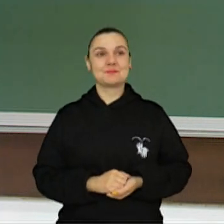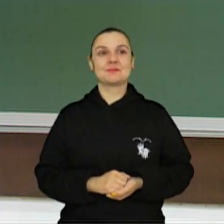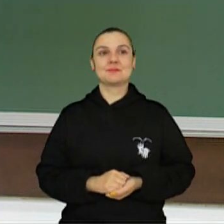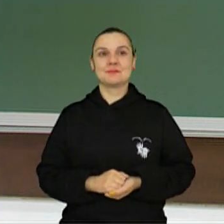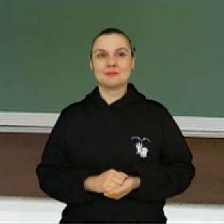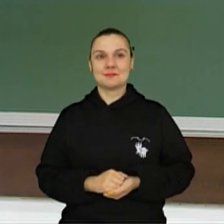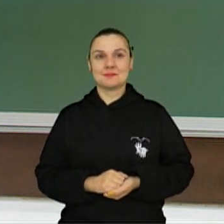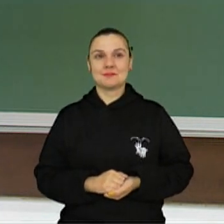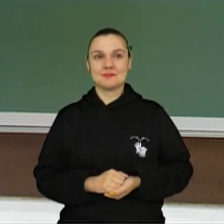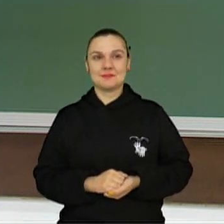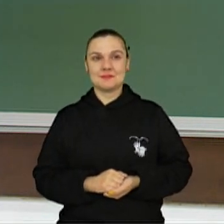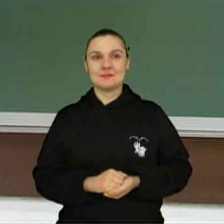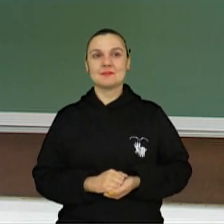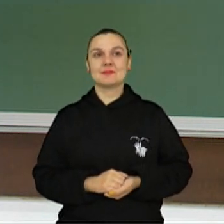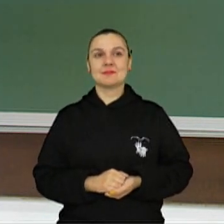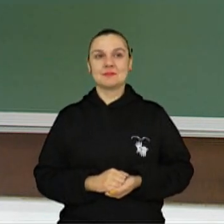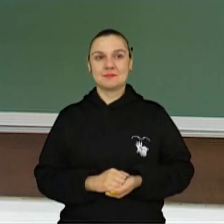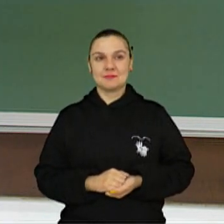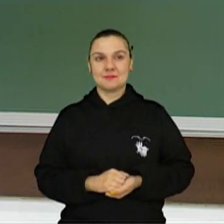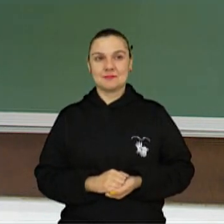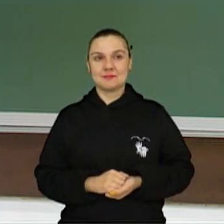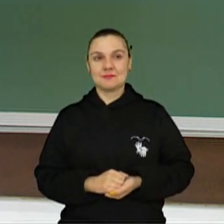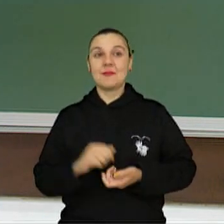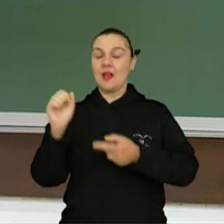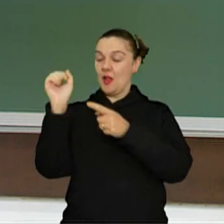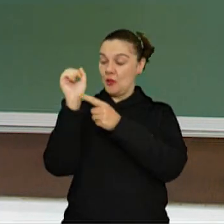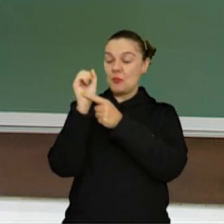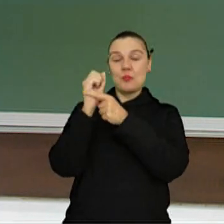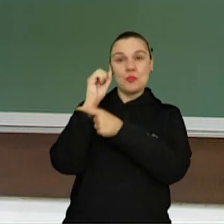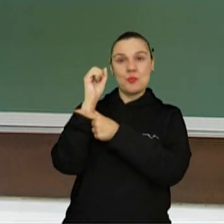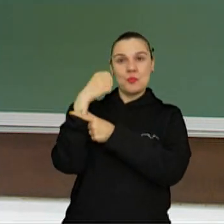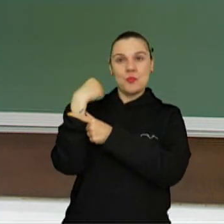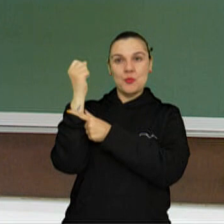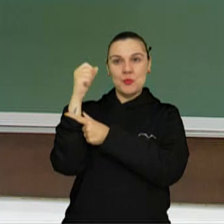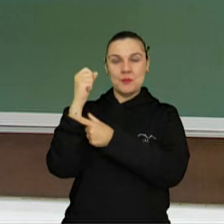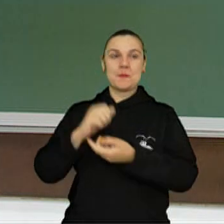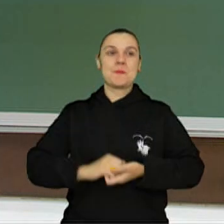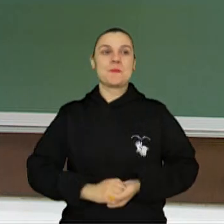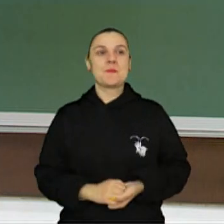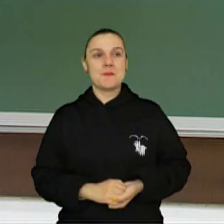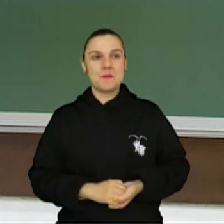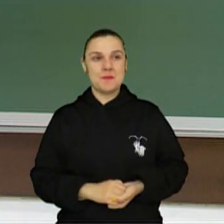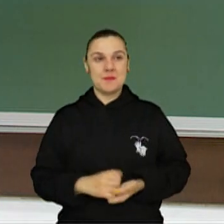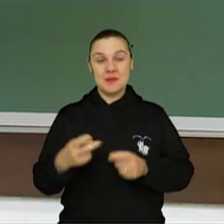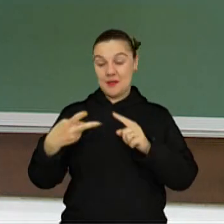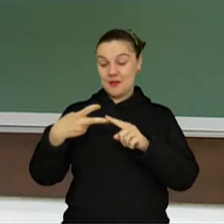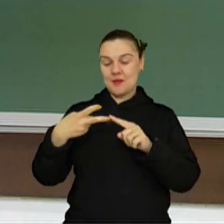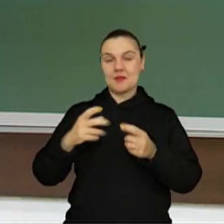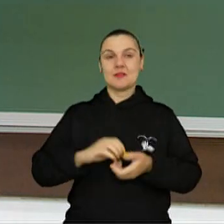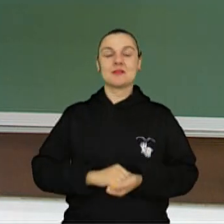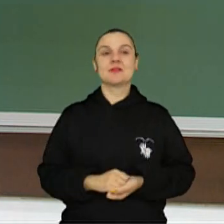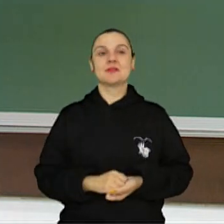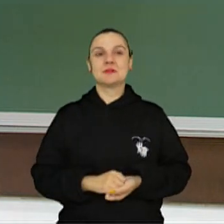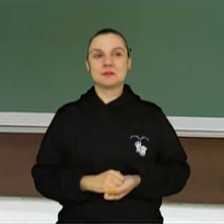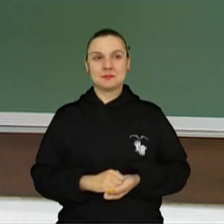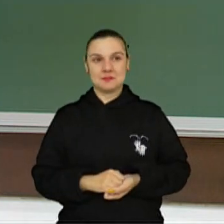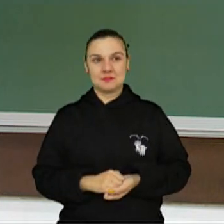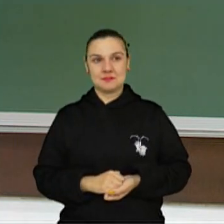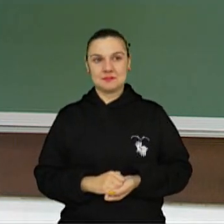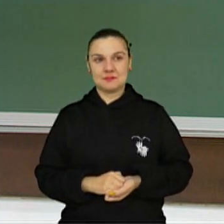Dolor em la muñeca se refere al pulso, né? Pulso, punho. E 2, complete a frase com o